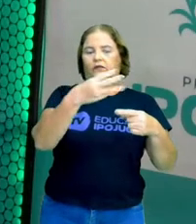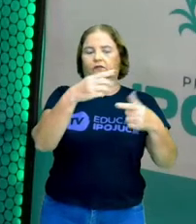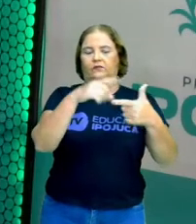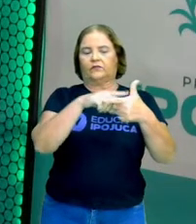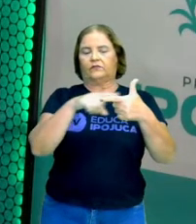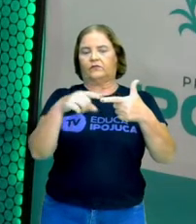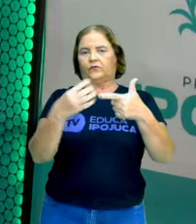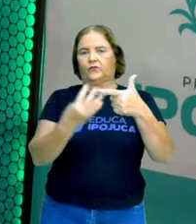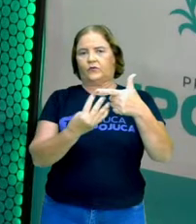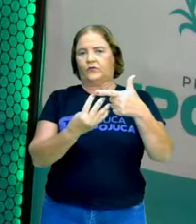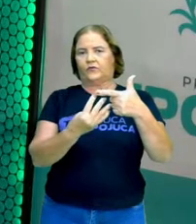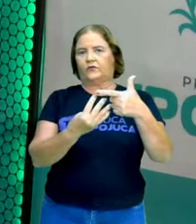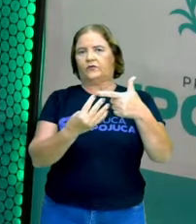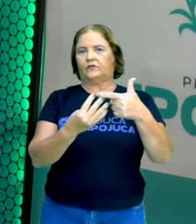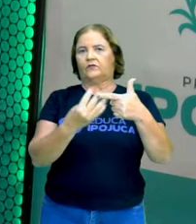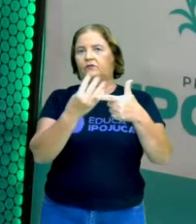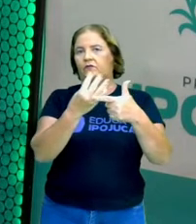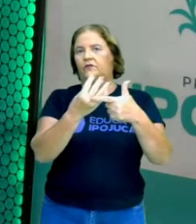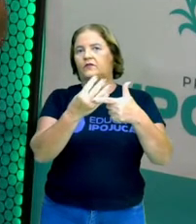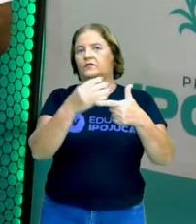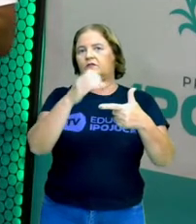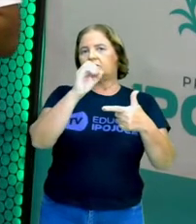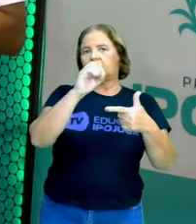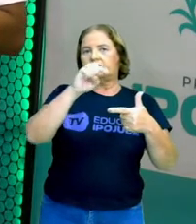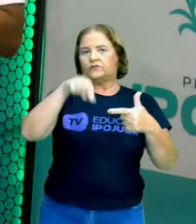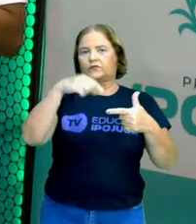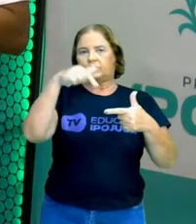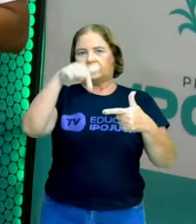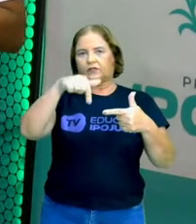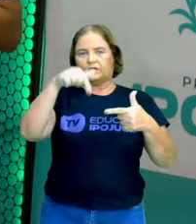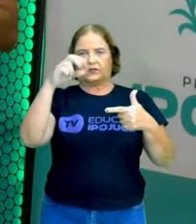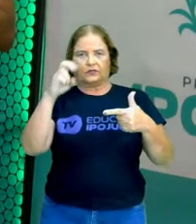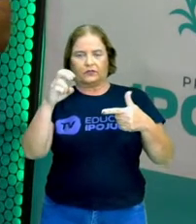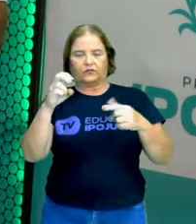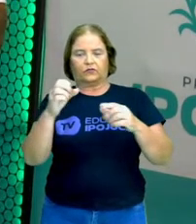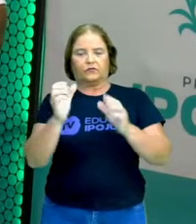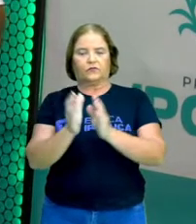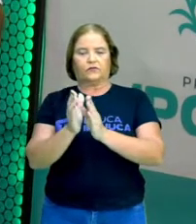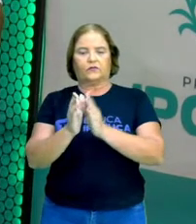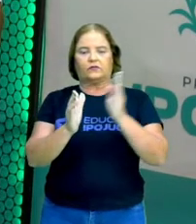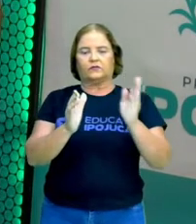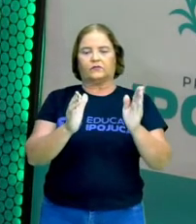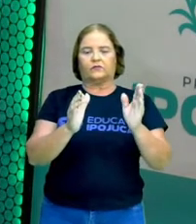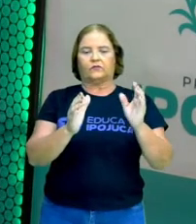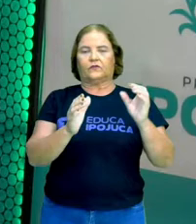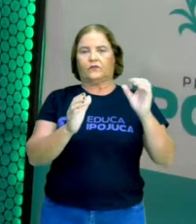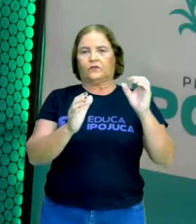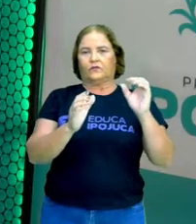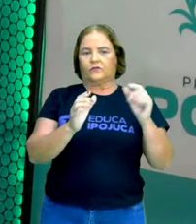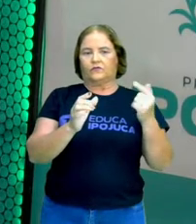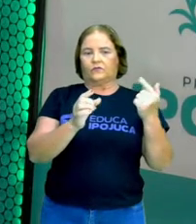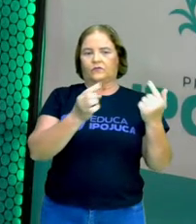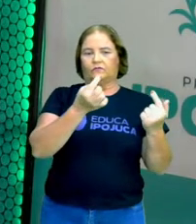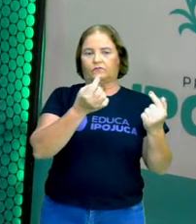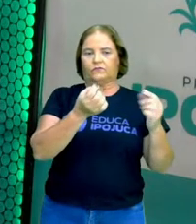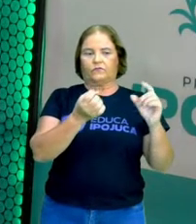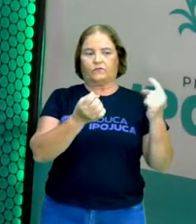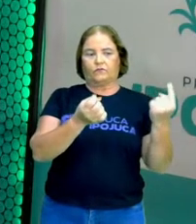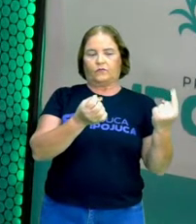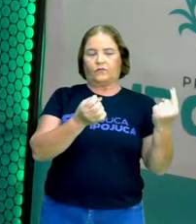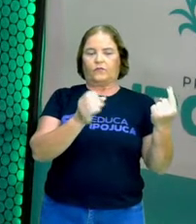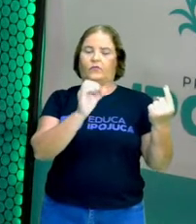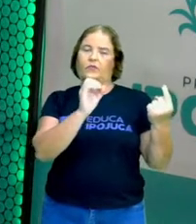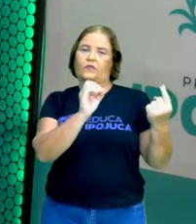é 0,75. Lado direito do zero ficará compreendido entre 0 e